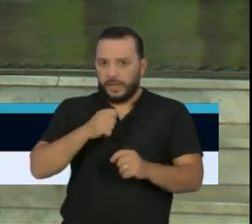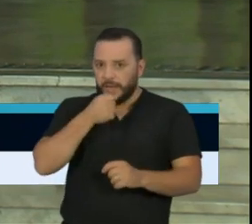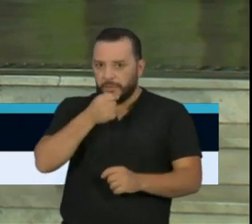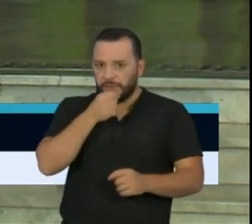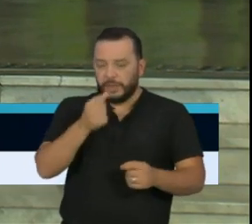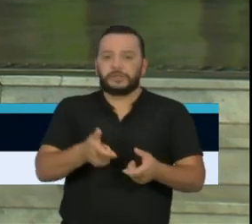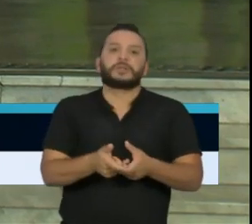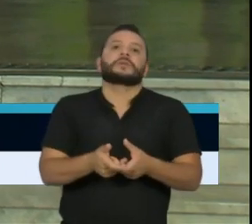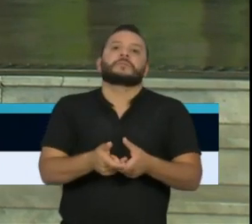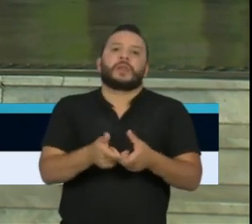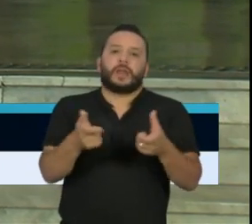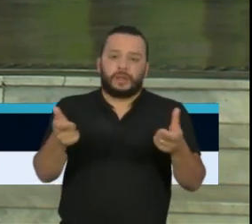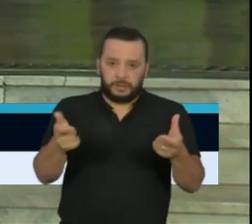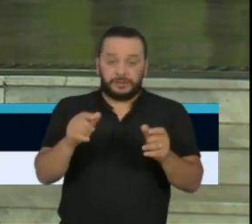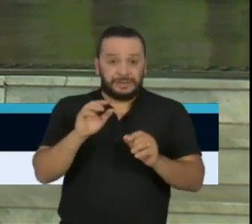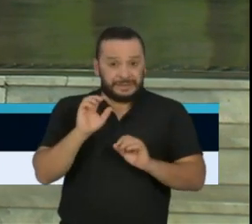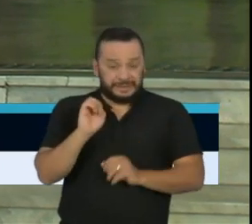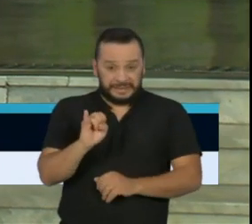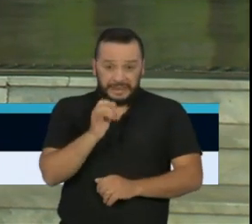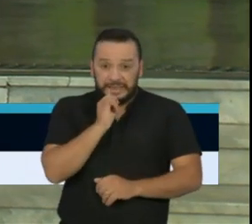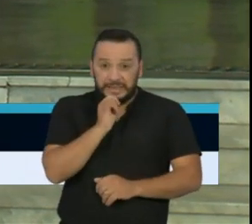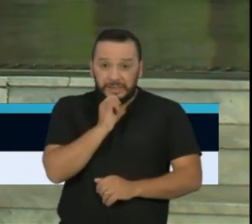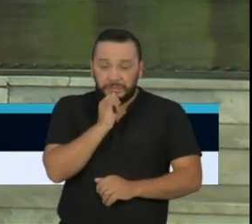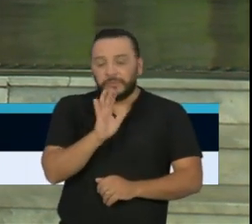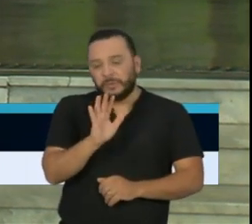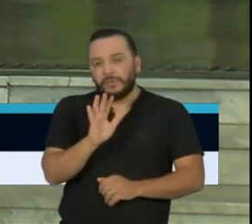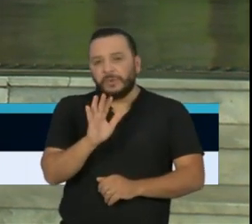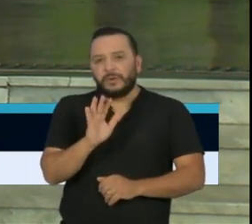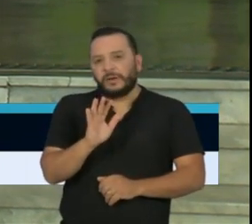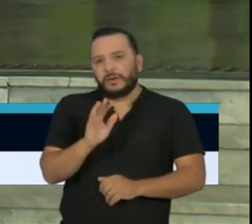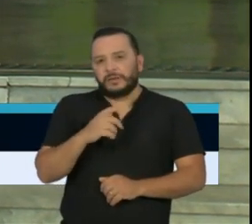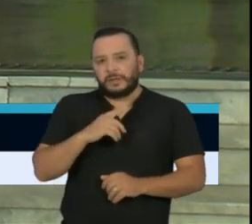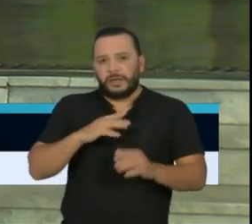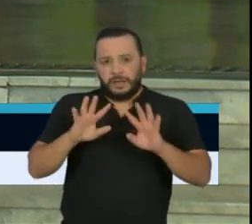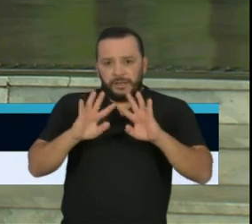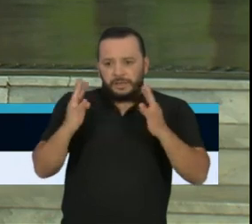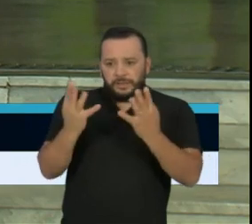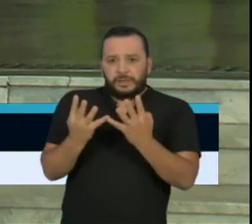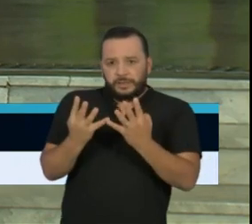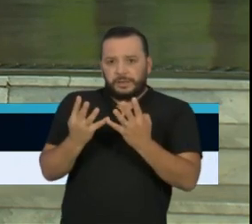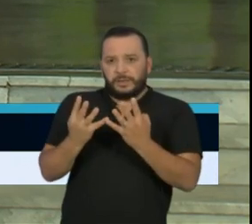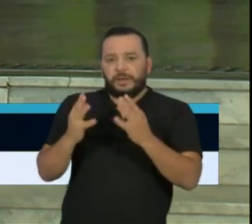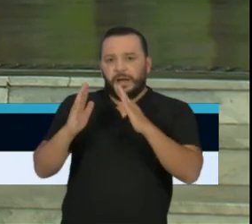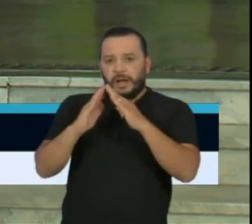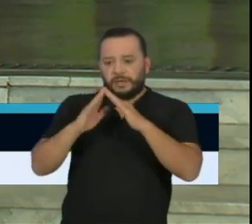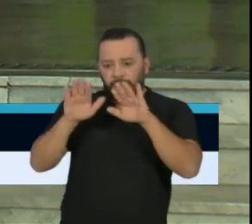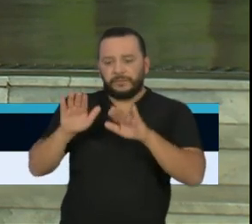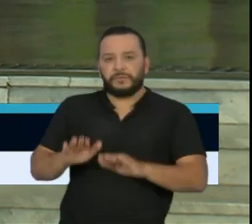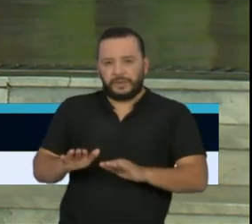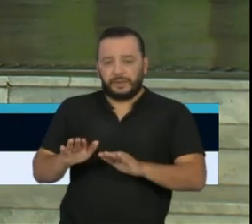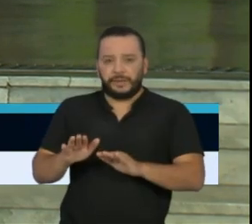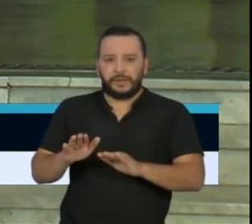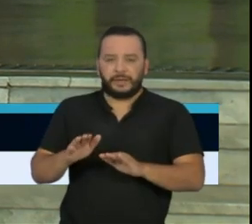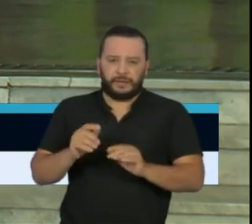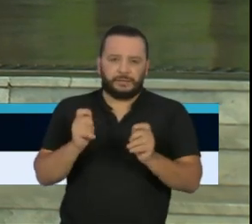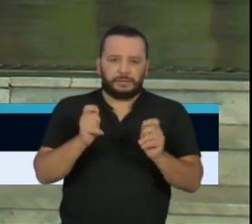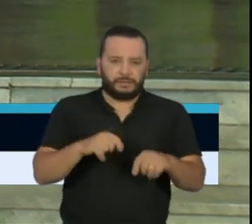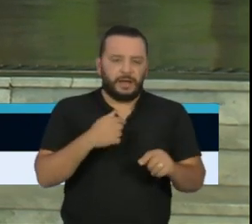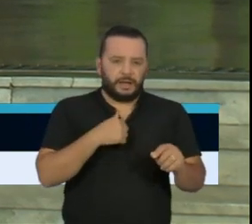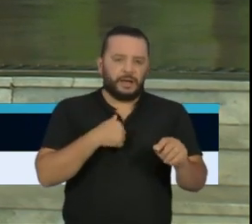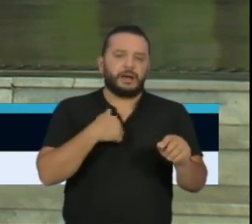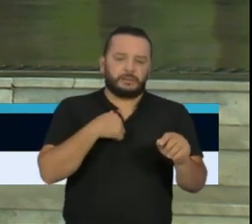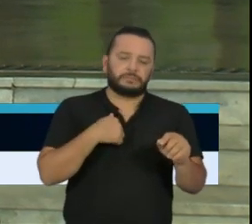a quarentena, a rede de saúde de São Paulo não estaria suportando a quantidade de pacientes e hoje nós estamos numa ocupação média